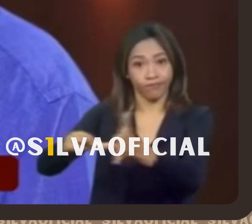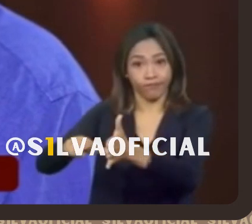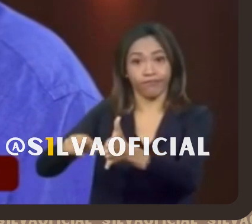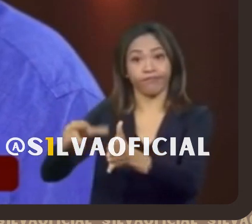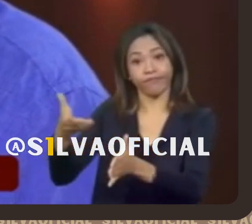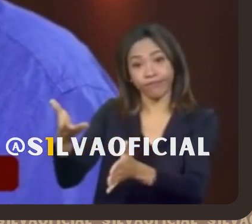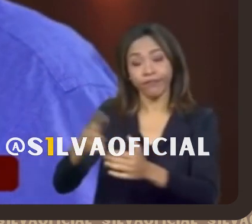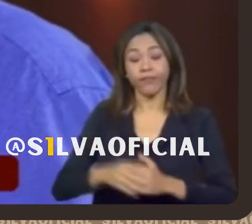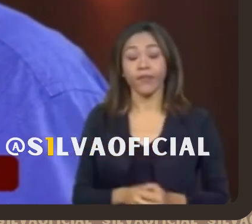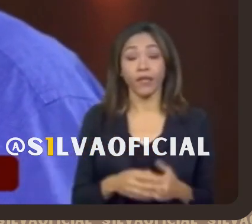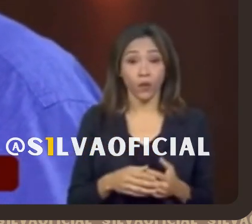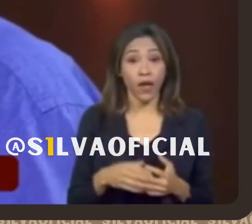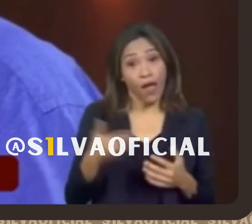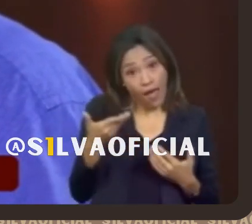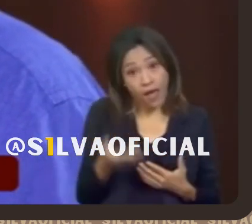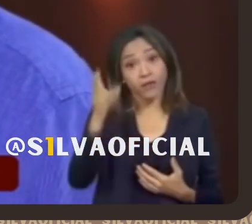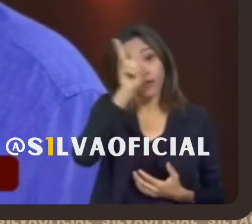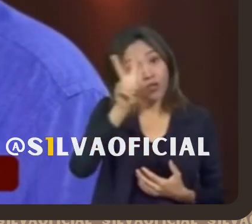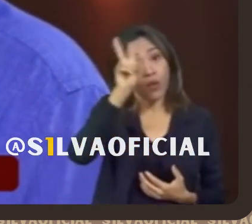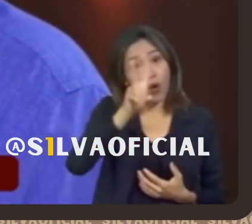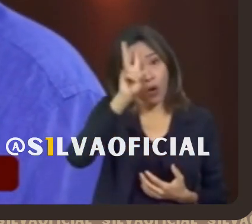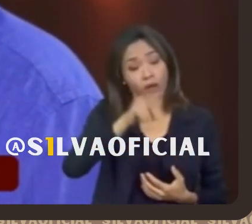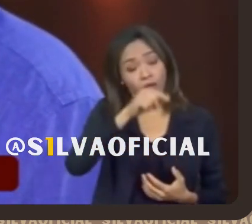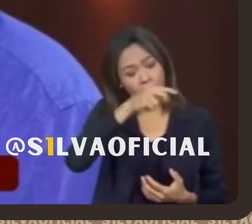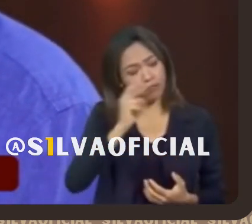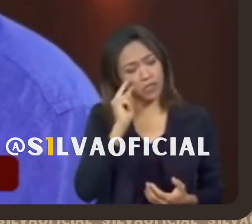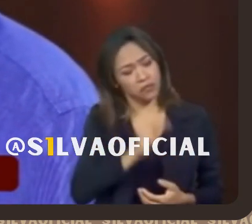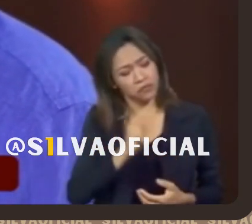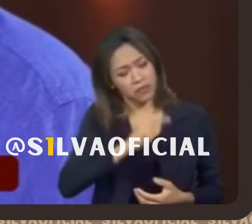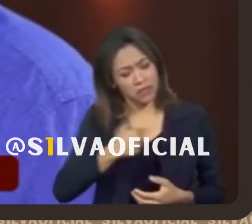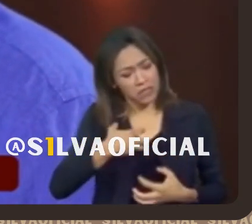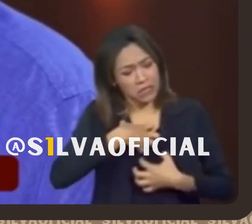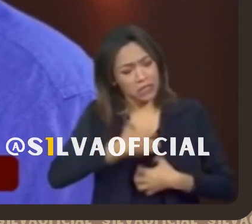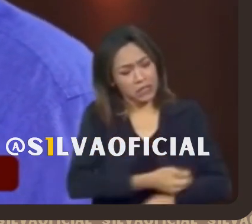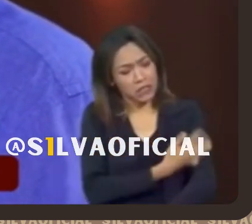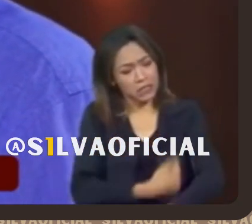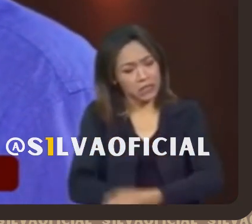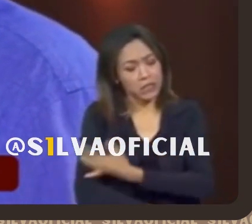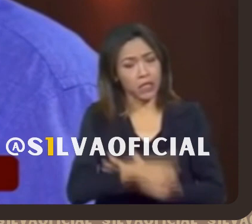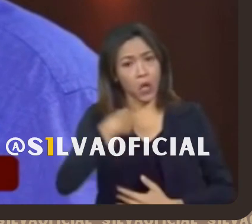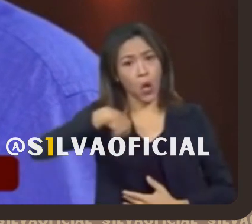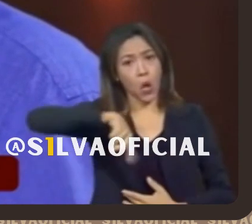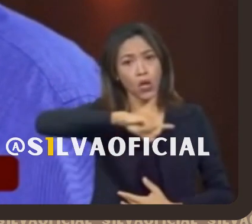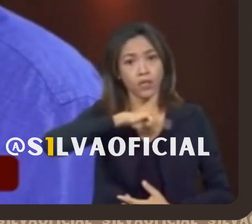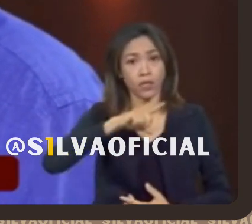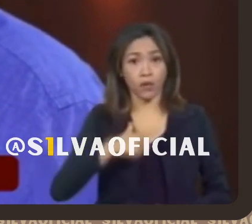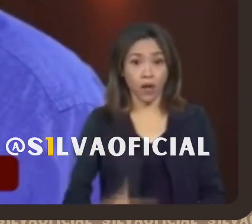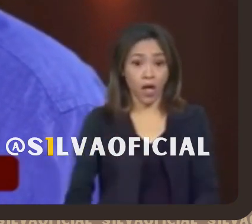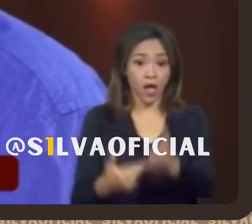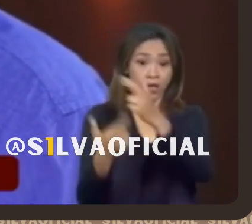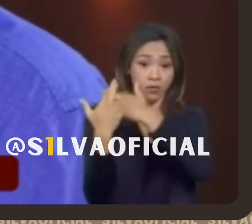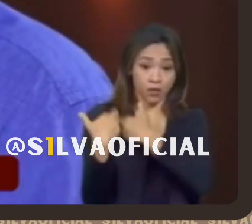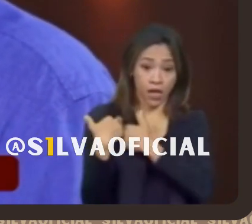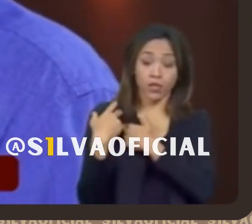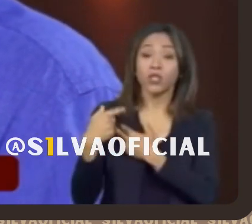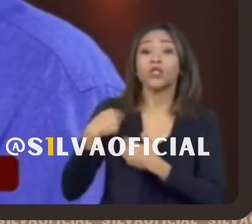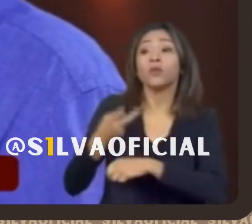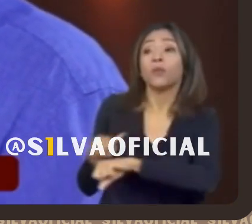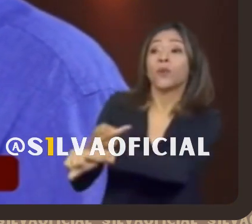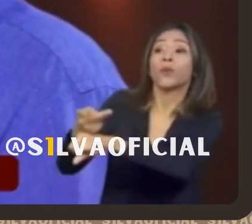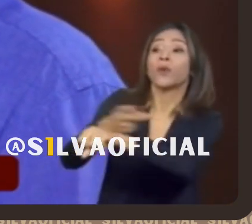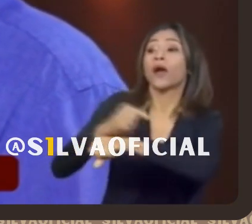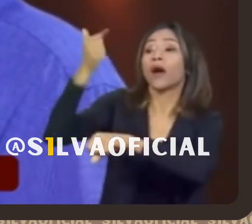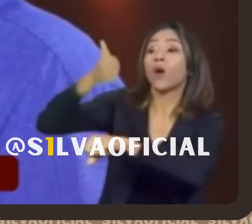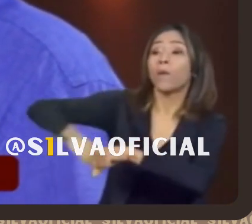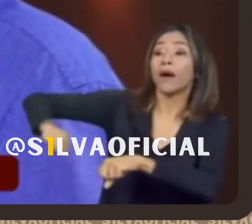gente fique muito sensível nós agora temos responsabilidade de ficar procurando mais brasileiros que estão lá ou